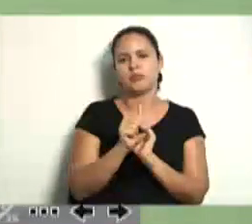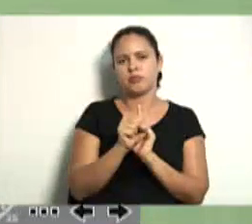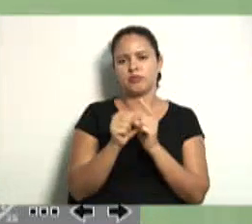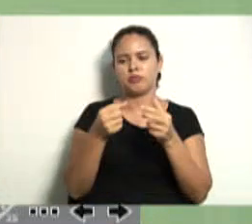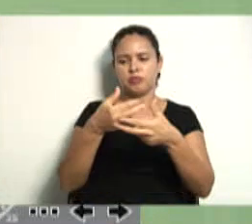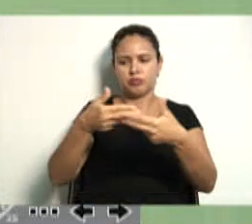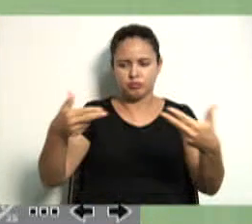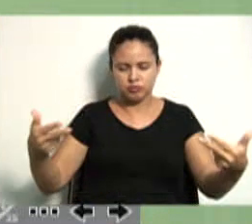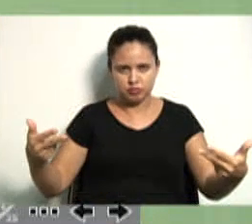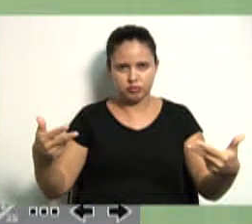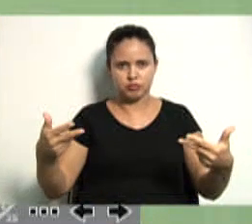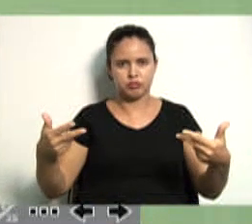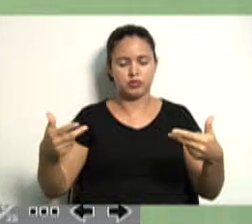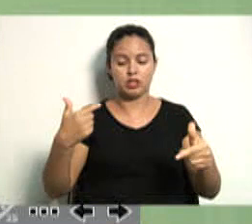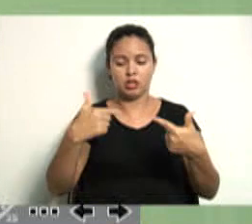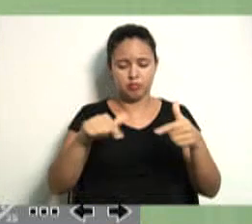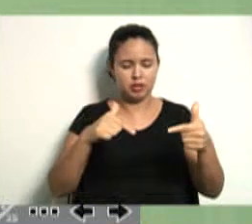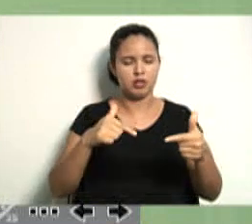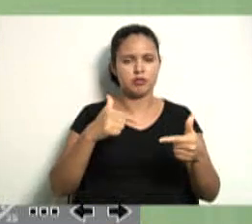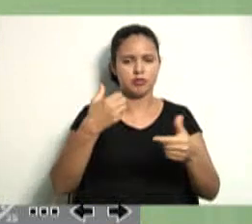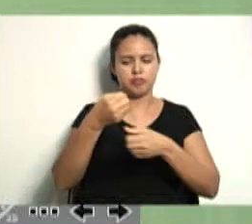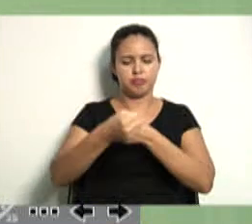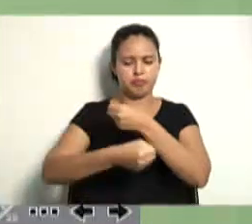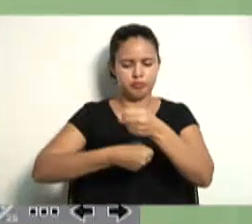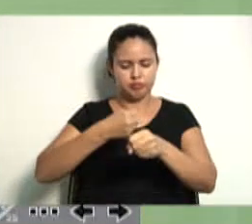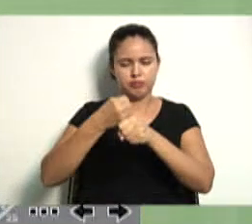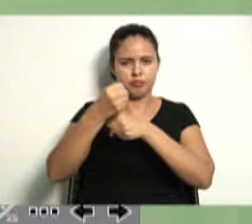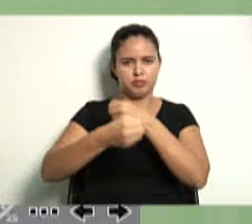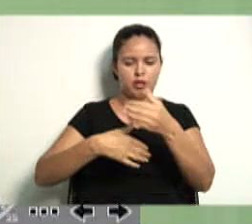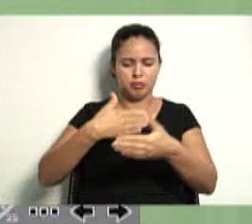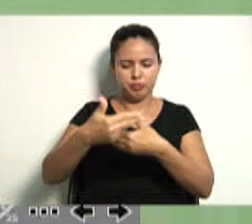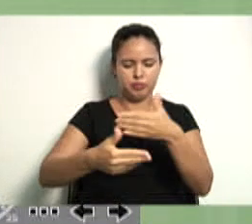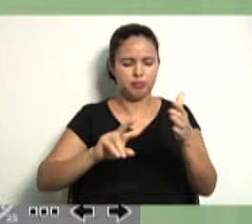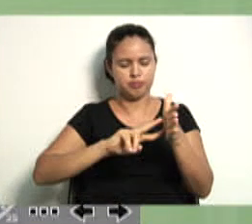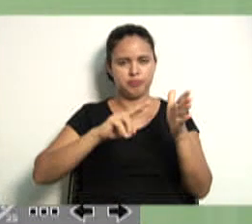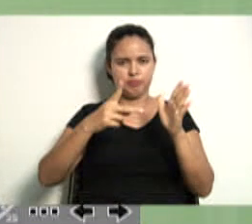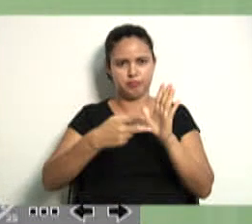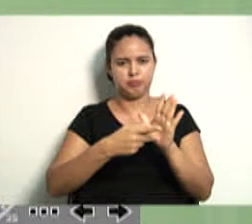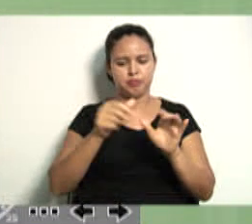vários sentidos. Então, o trabalho é essa